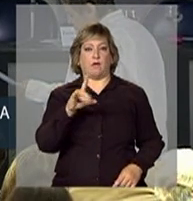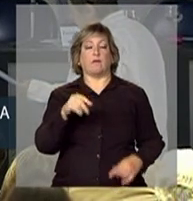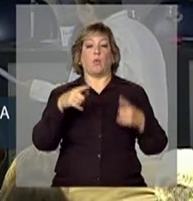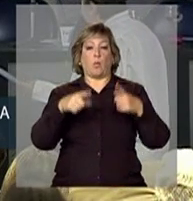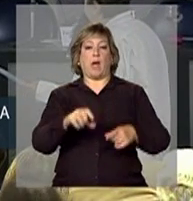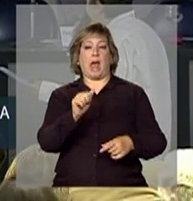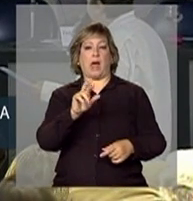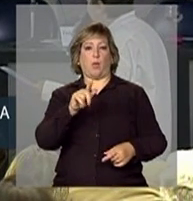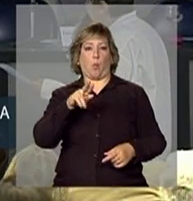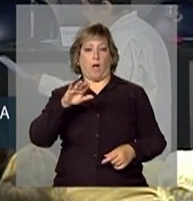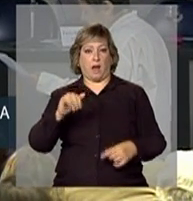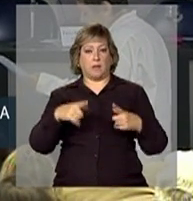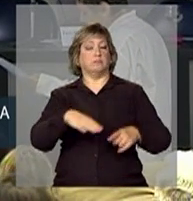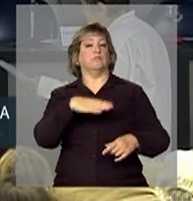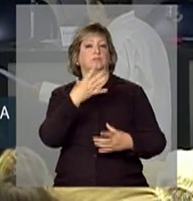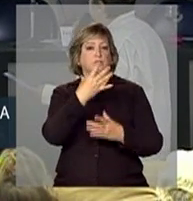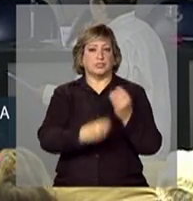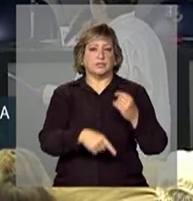em junho de